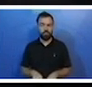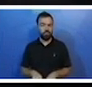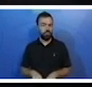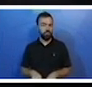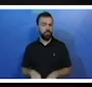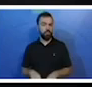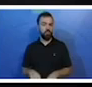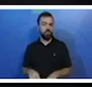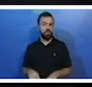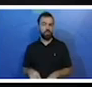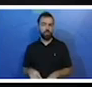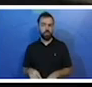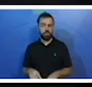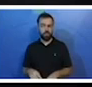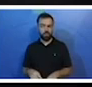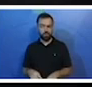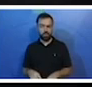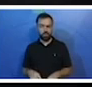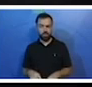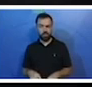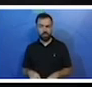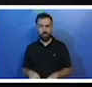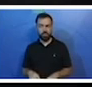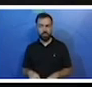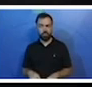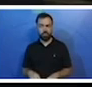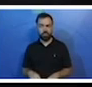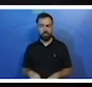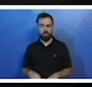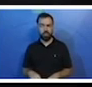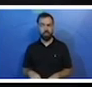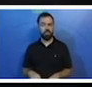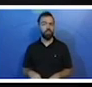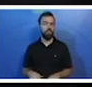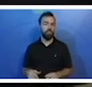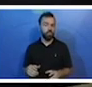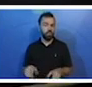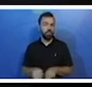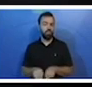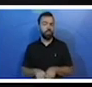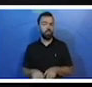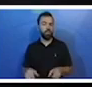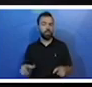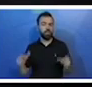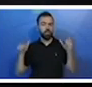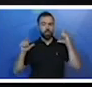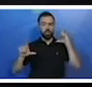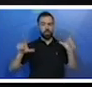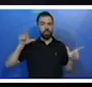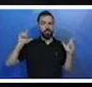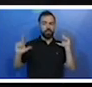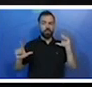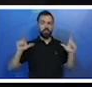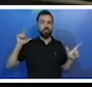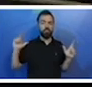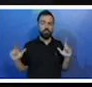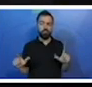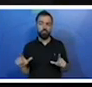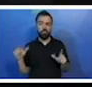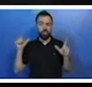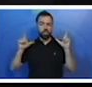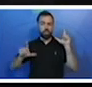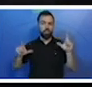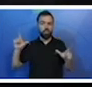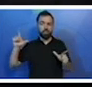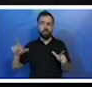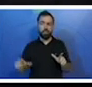pessoalmente, né, para a pessoa se fazer pessoalmente, para ela como uma forma de lazer. Então, a bicicleta pode ser meio de transporte ou, em muitos